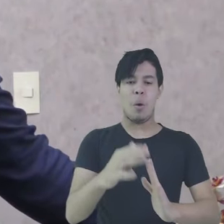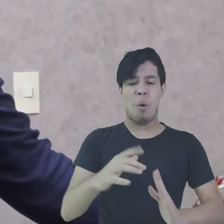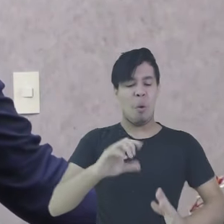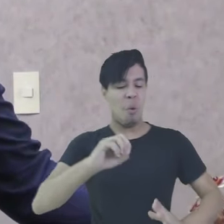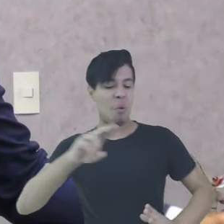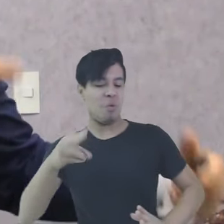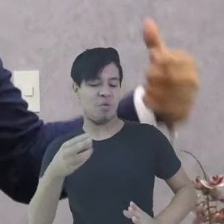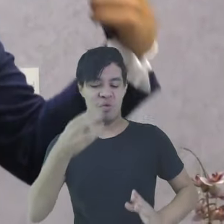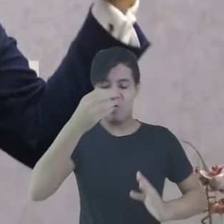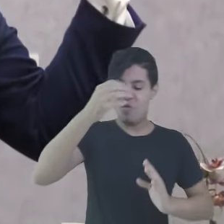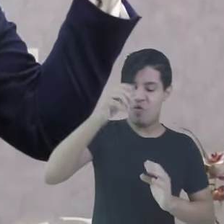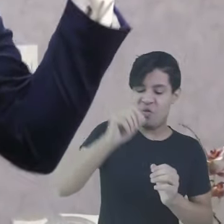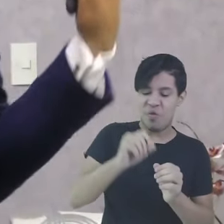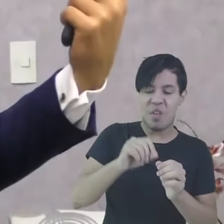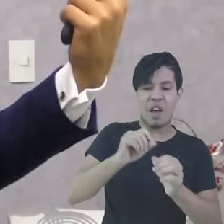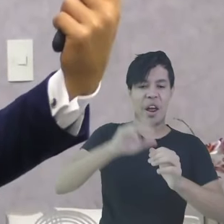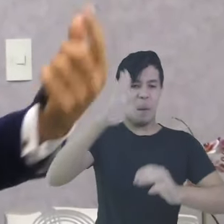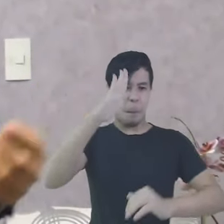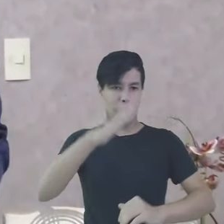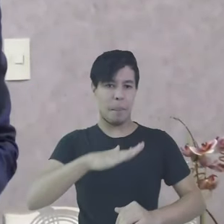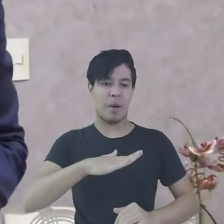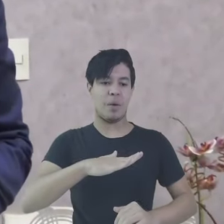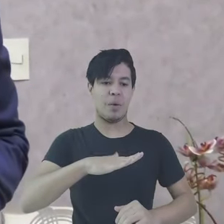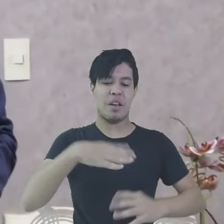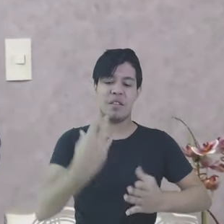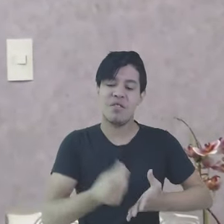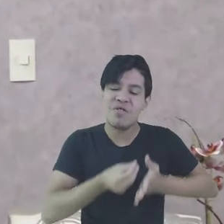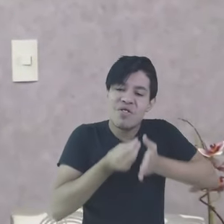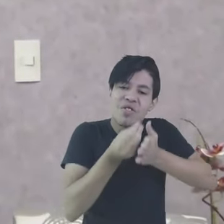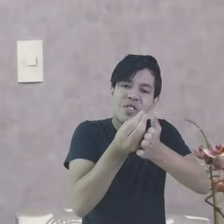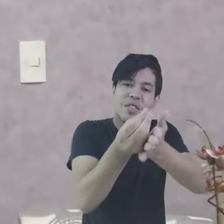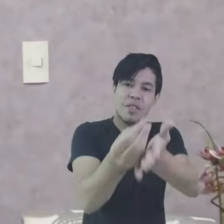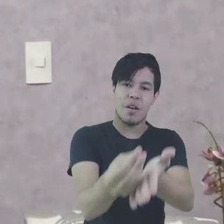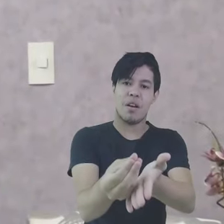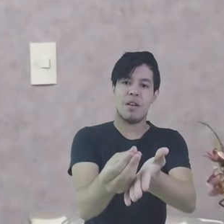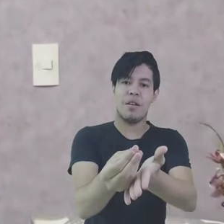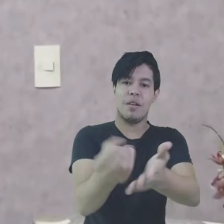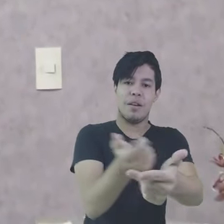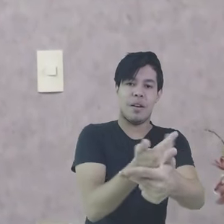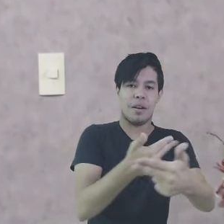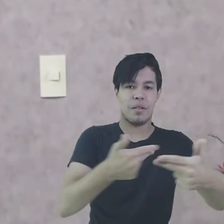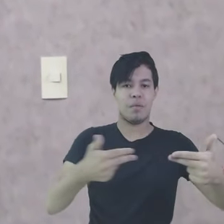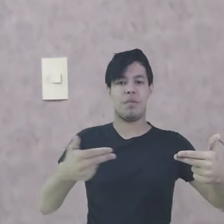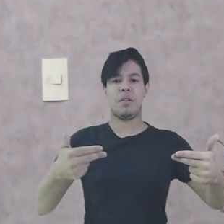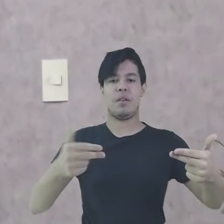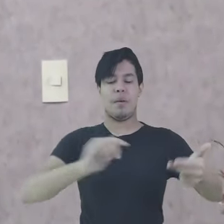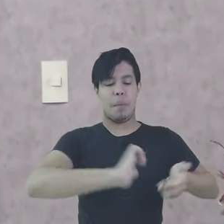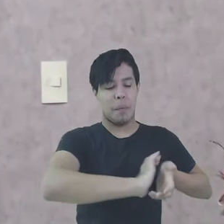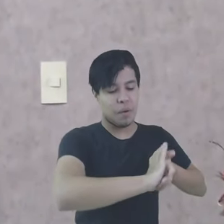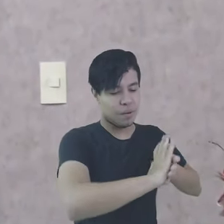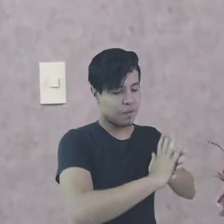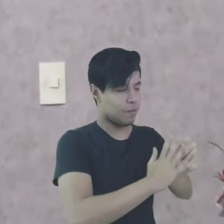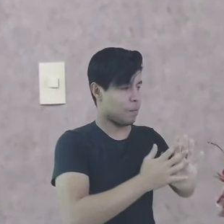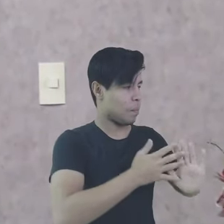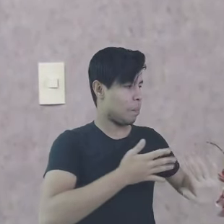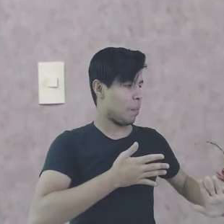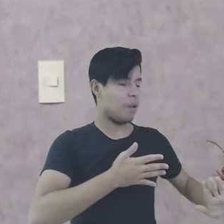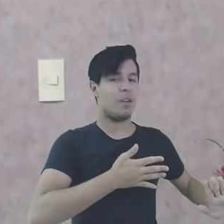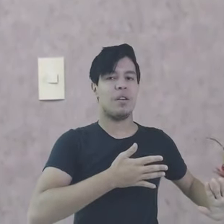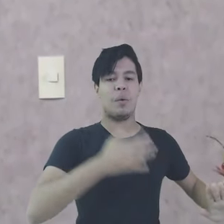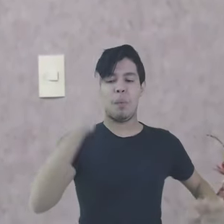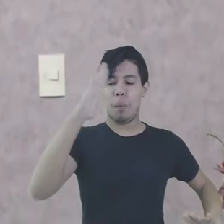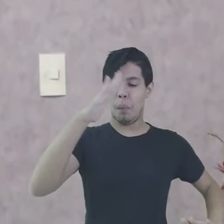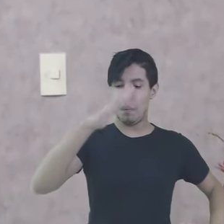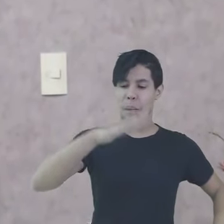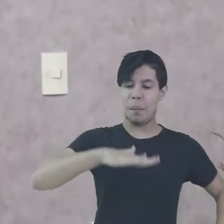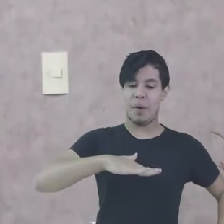fugindo, ele vai permitir, por causa do seu amor, que a sua glória os consuma, para que eles não vivam atormentados pelos